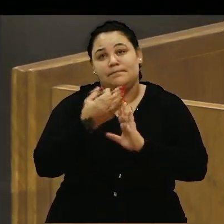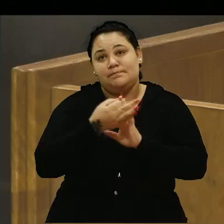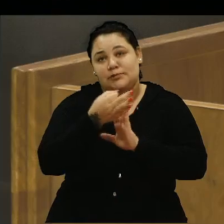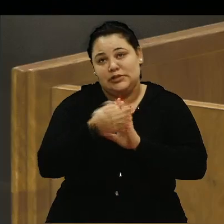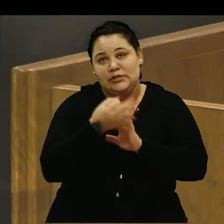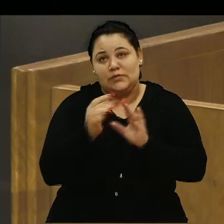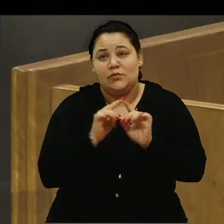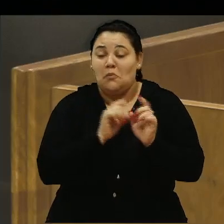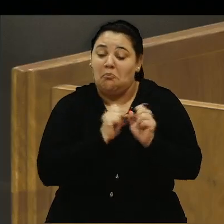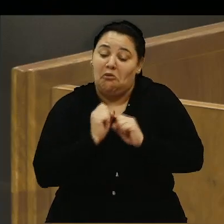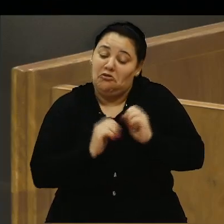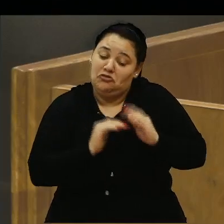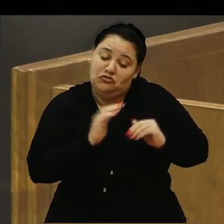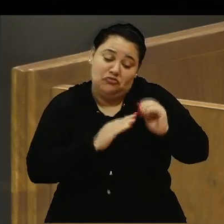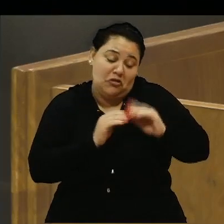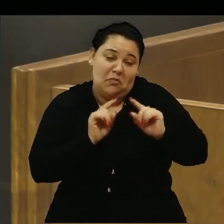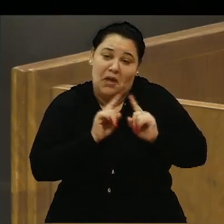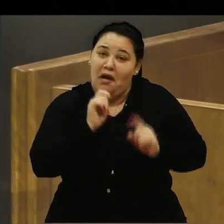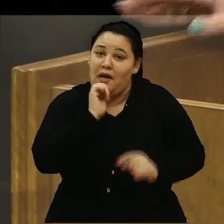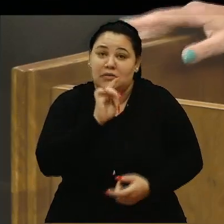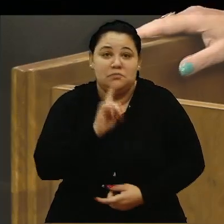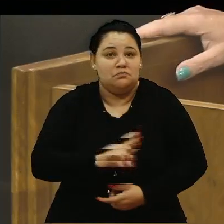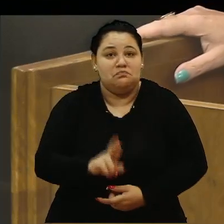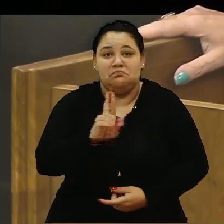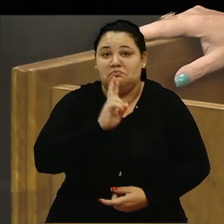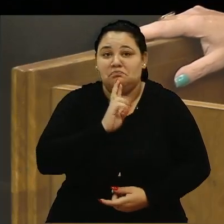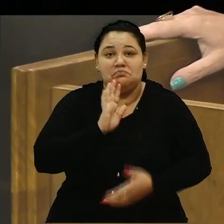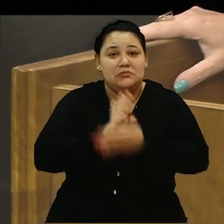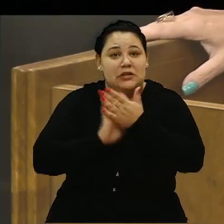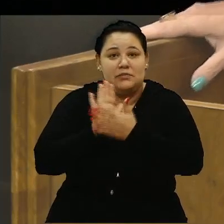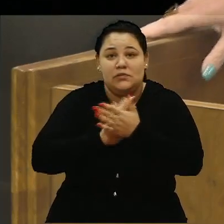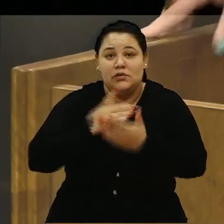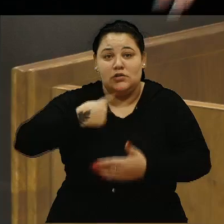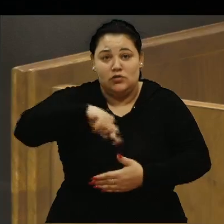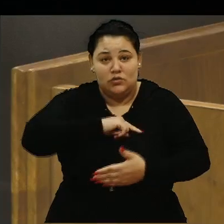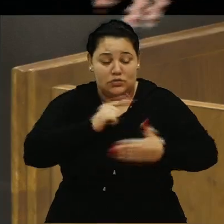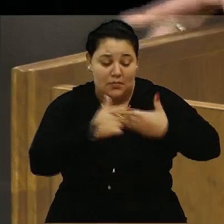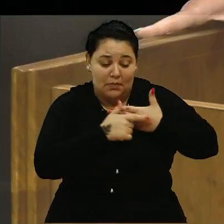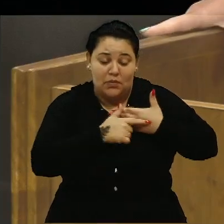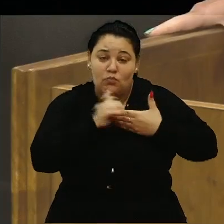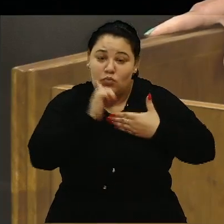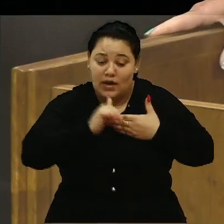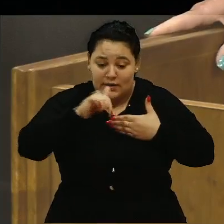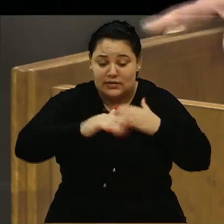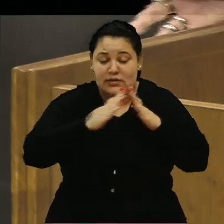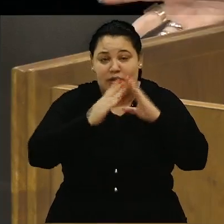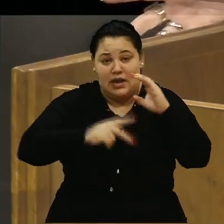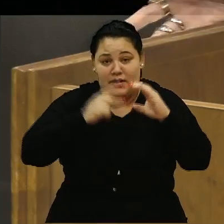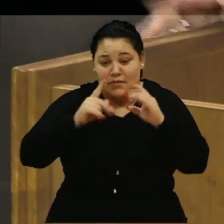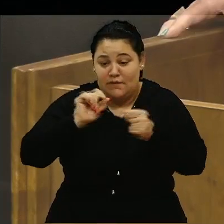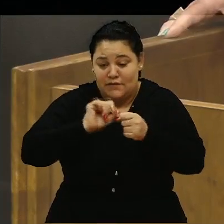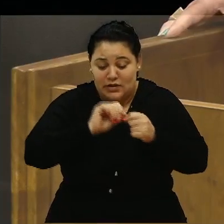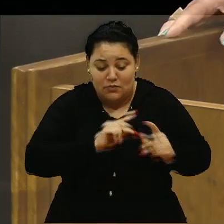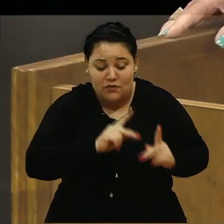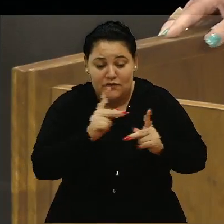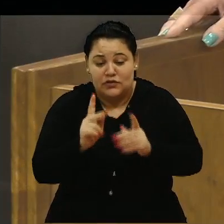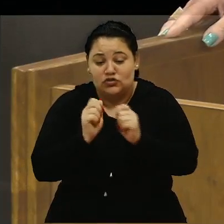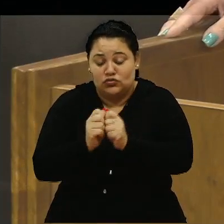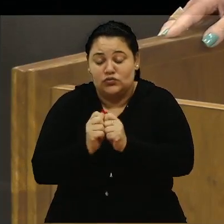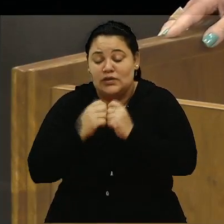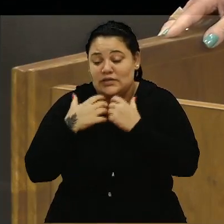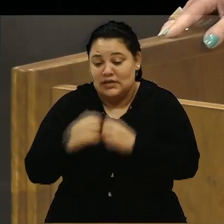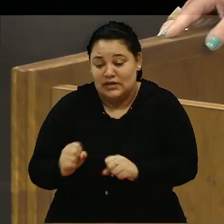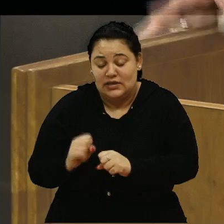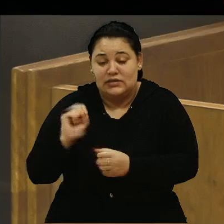avançando, mas eu não consigo esse retorno, que nós, enquanto mulheres dessa casa, façamos uma visita na Secretaria de